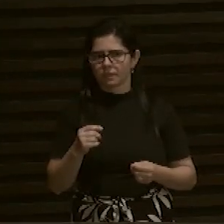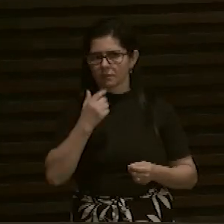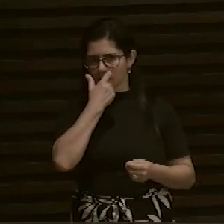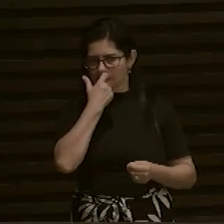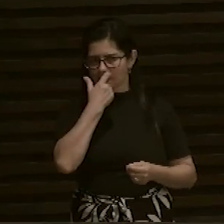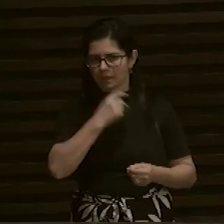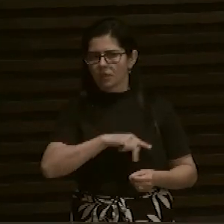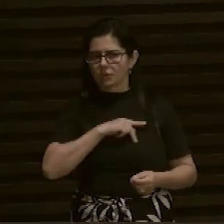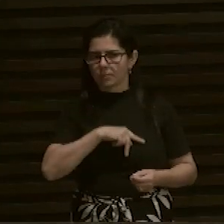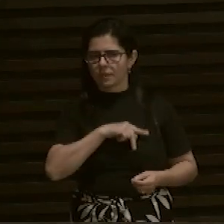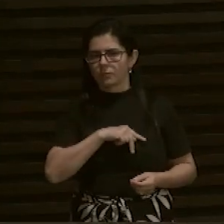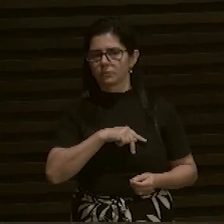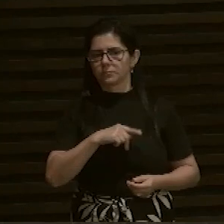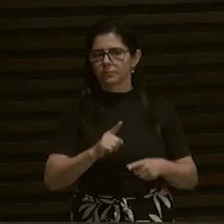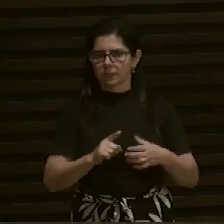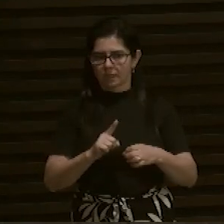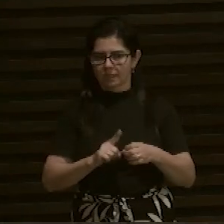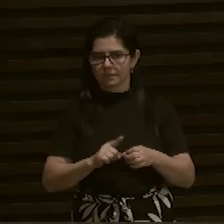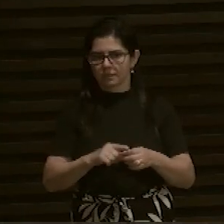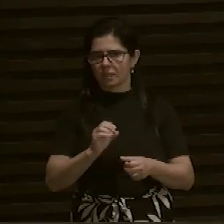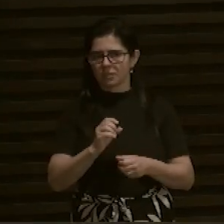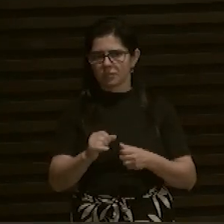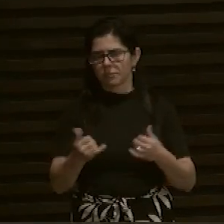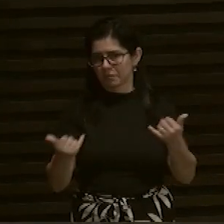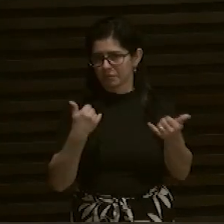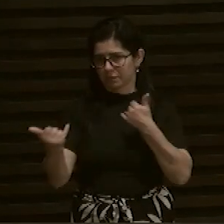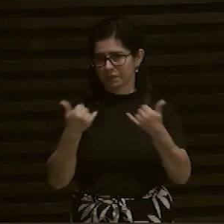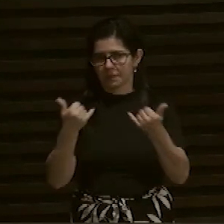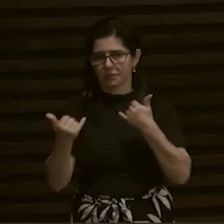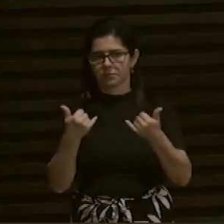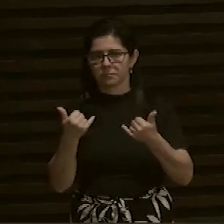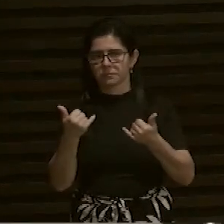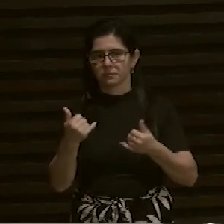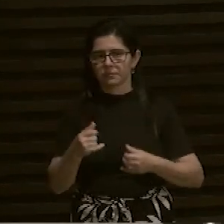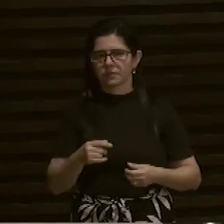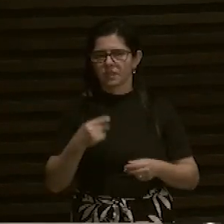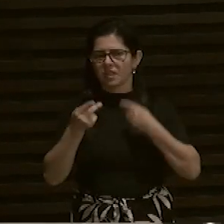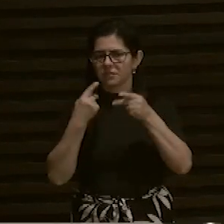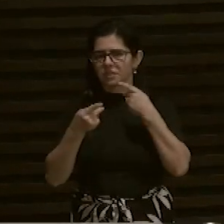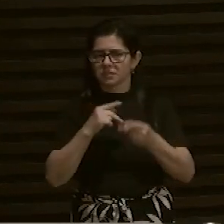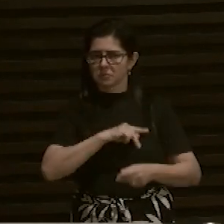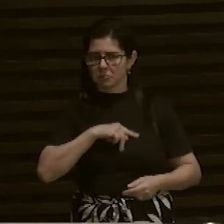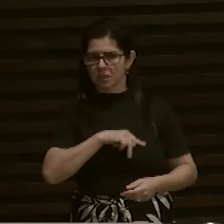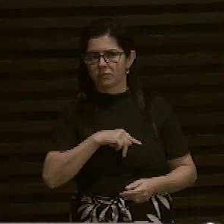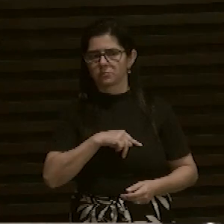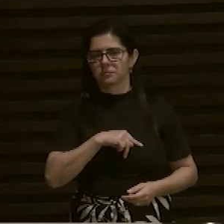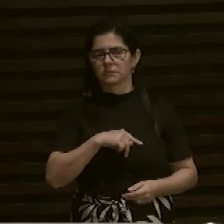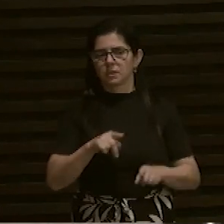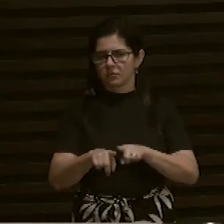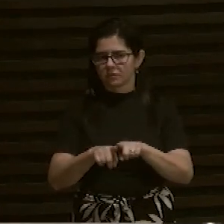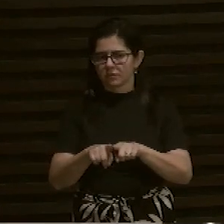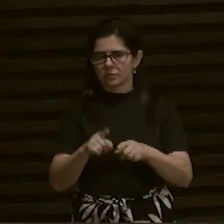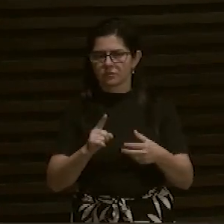Éfeso, e ele recebe uma notícia dos irmãos da casa de Chloe. Alguém chega e fala: Paulo, você não sabe o que está acontecendo. Os irmãos lá de Corinto estão se dividindo em